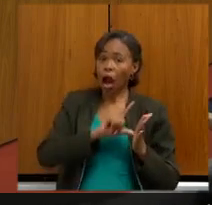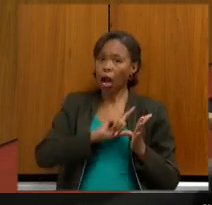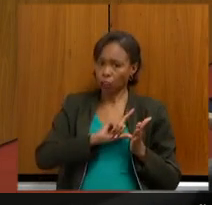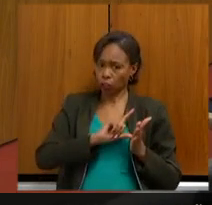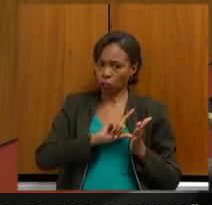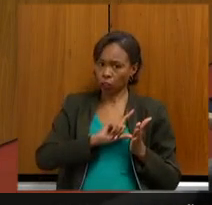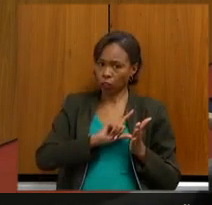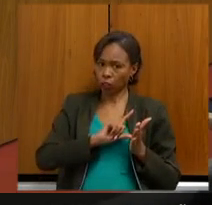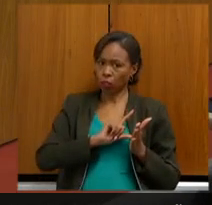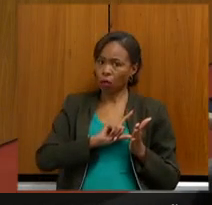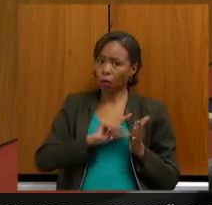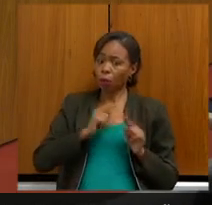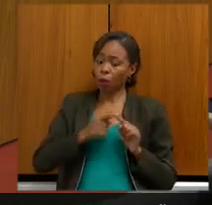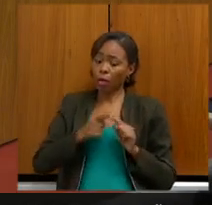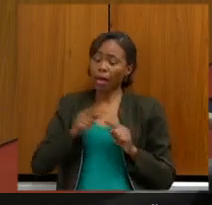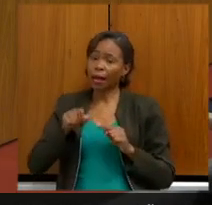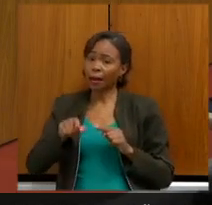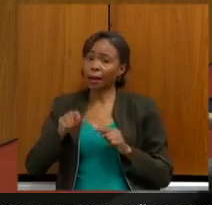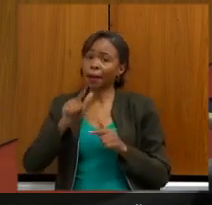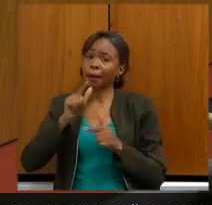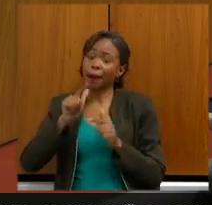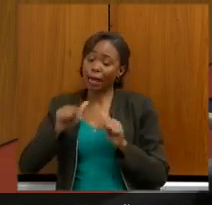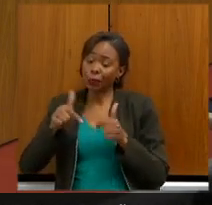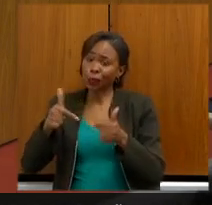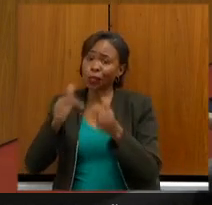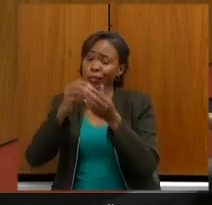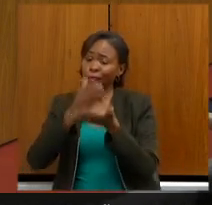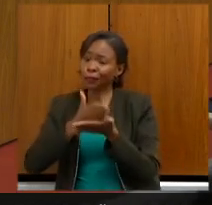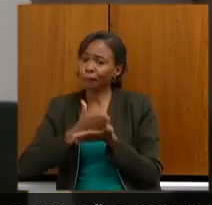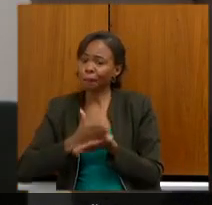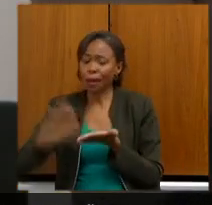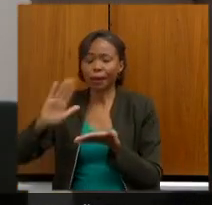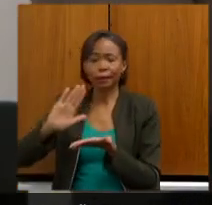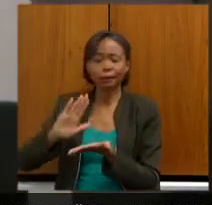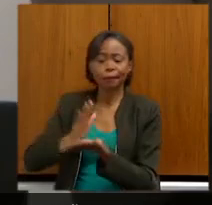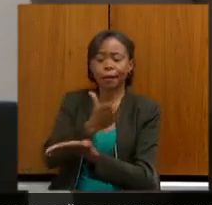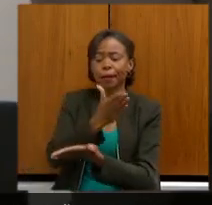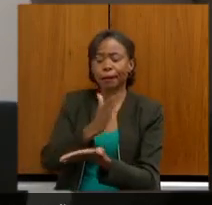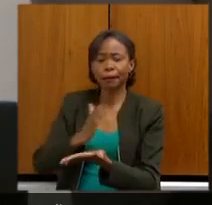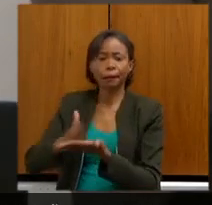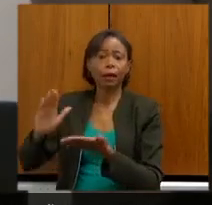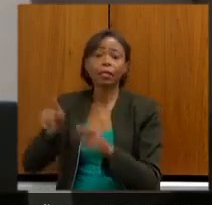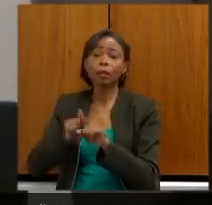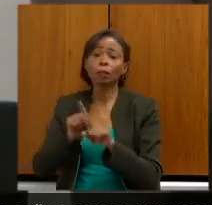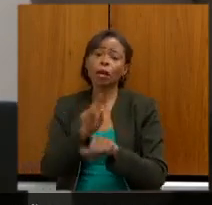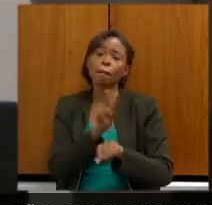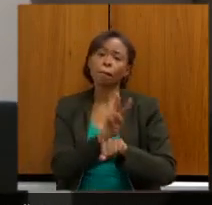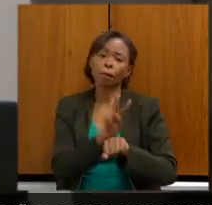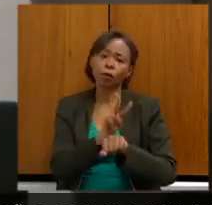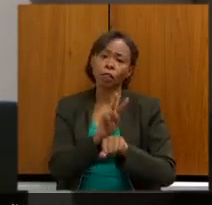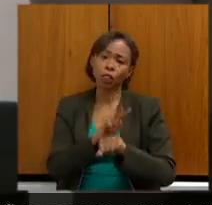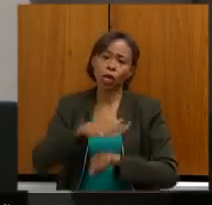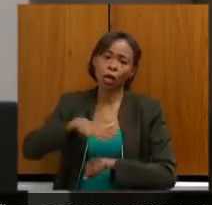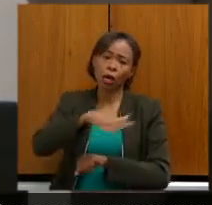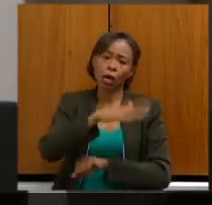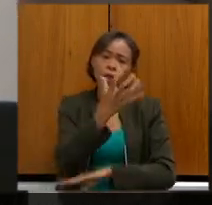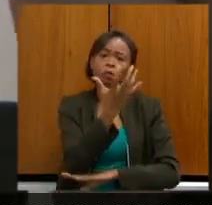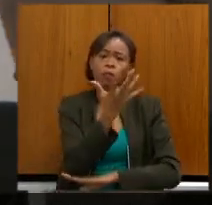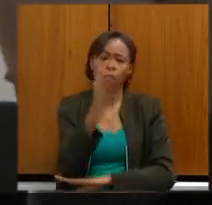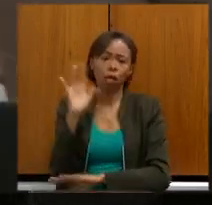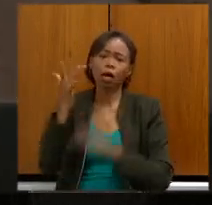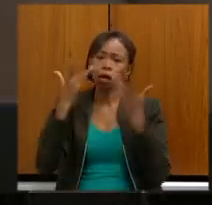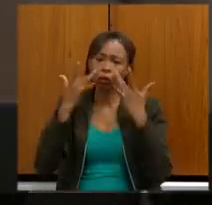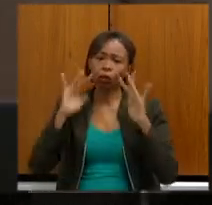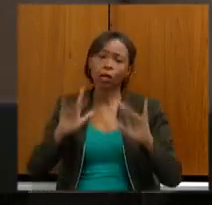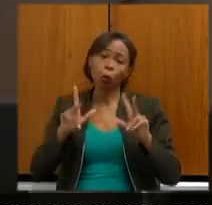de despejo mas as ações também de proteção à patrimônios naturais como que a gente vem debatendo em